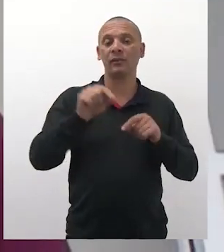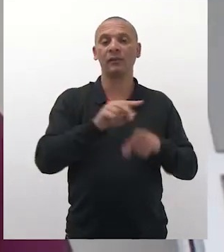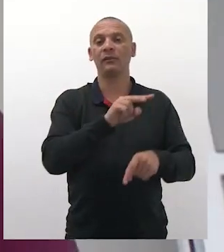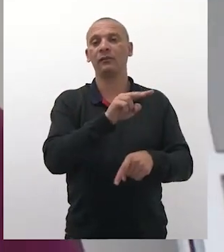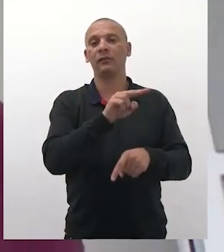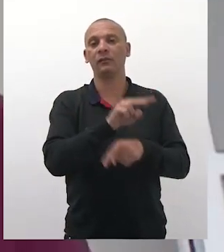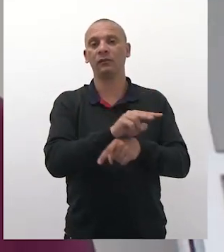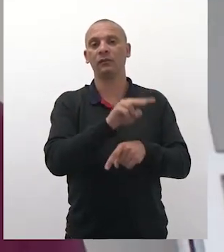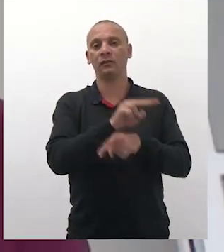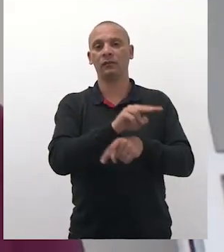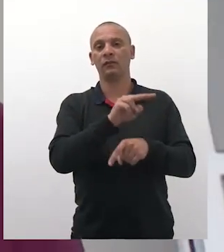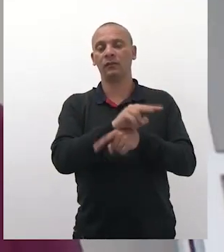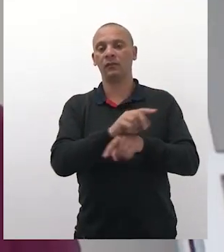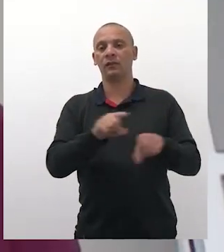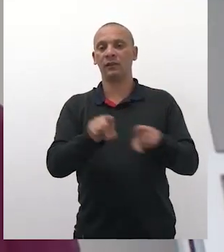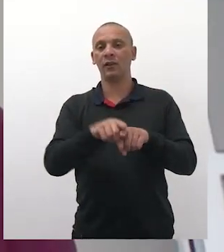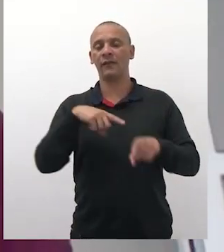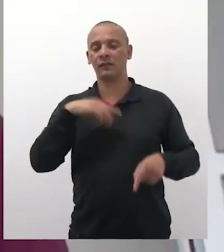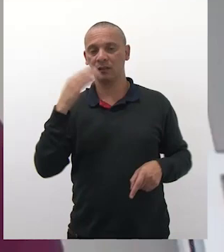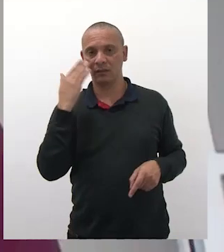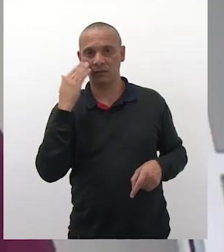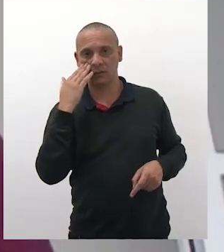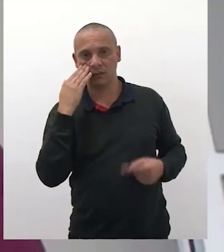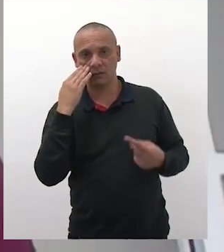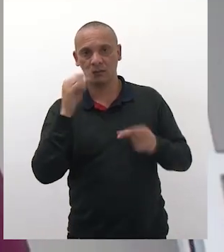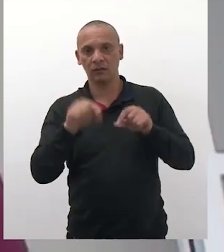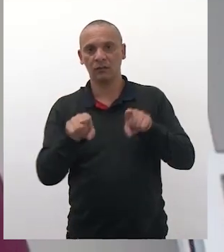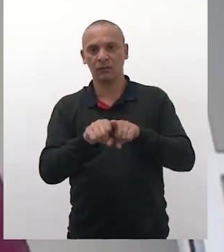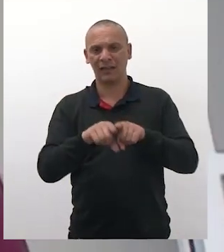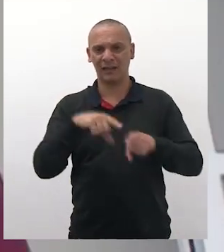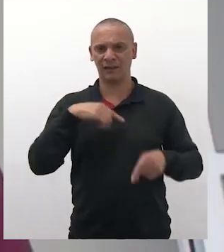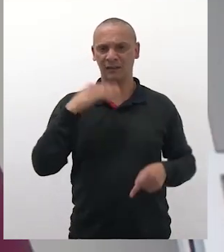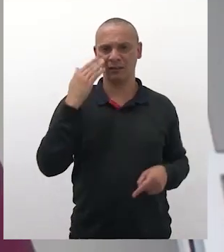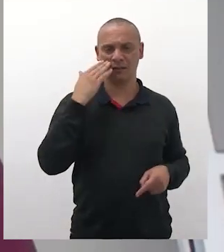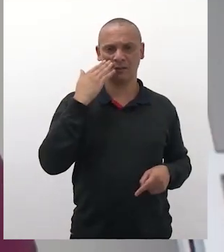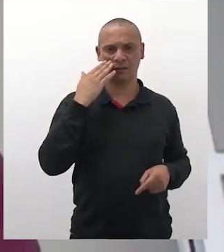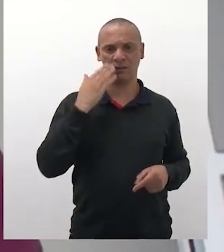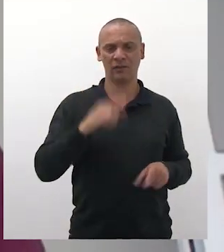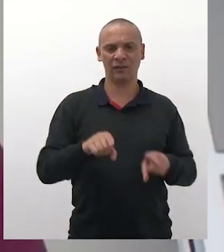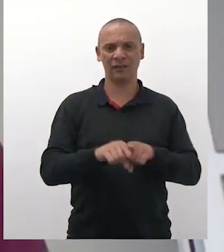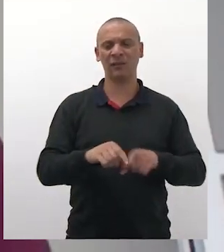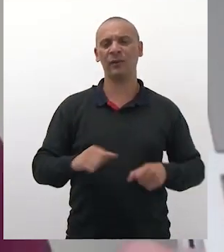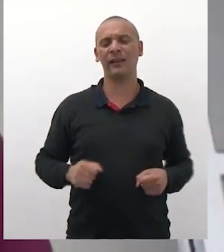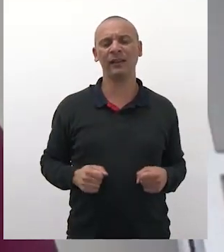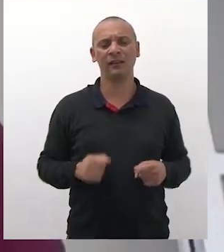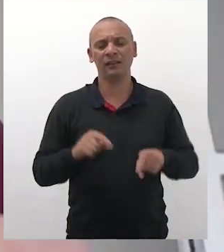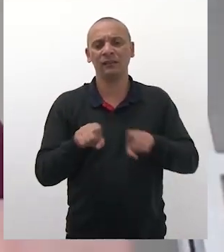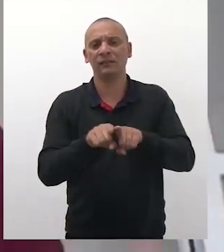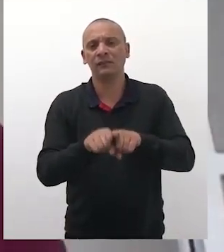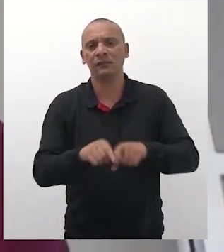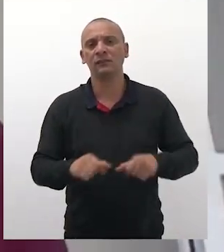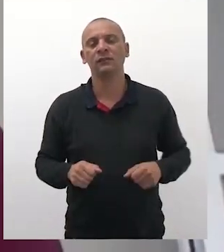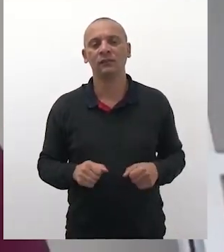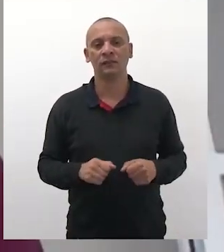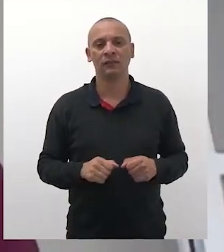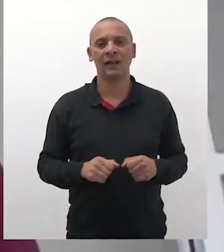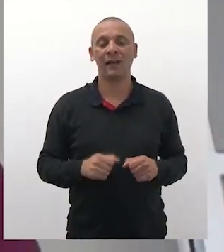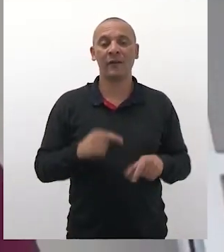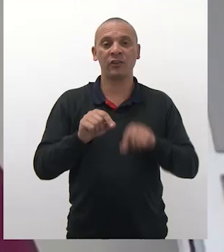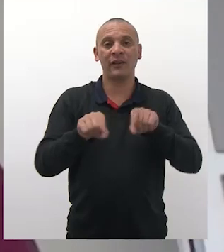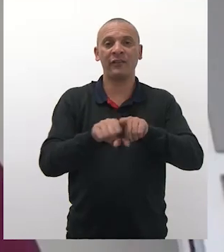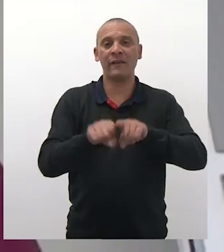preserva indicadores de memória, né, Carlos? Os indicadores de memória são